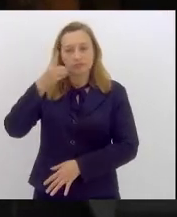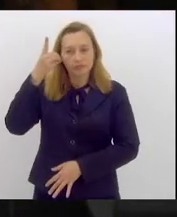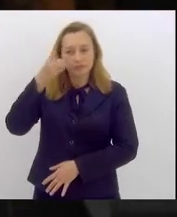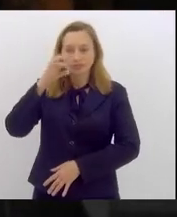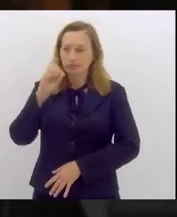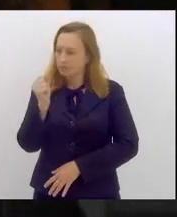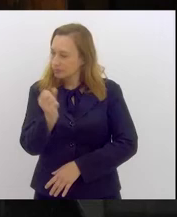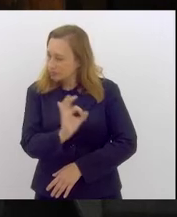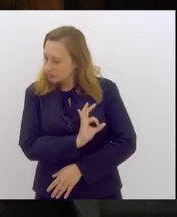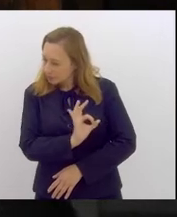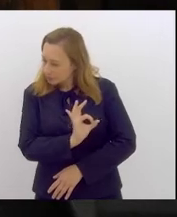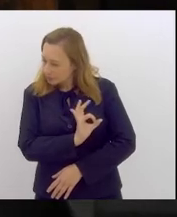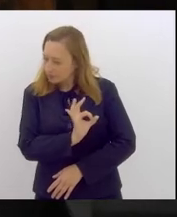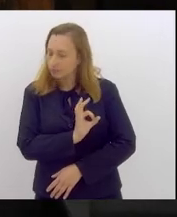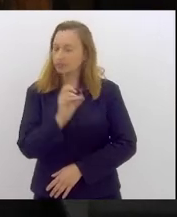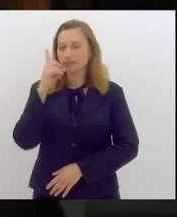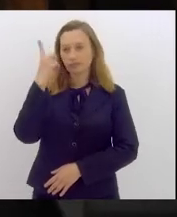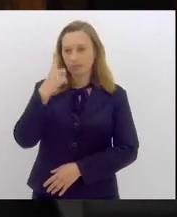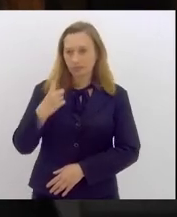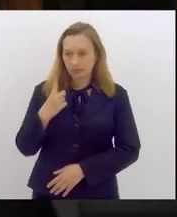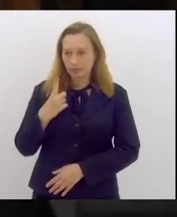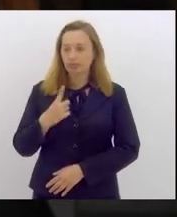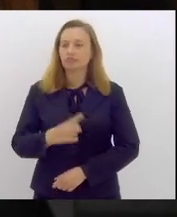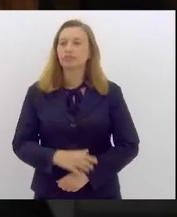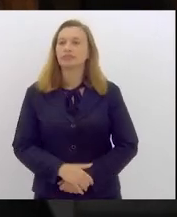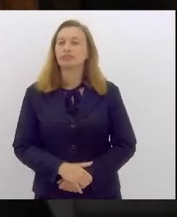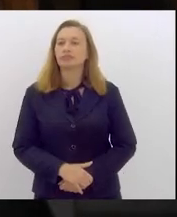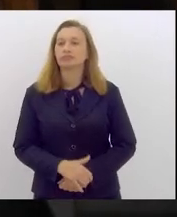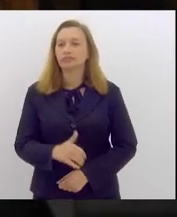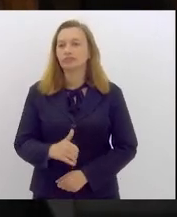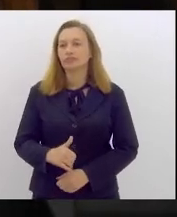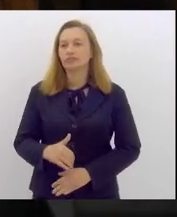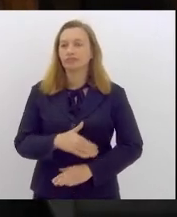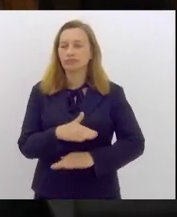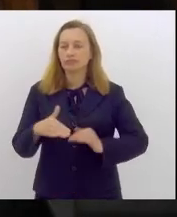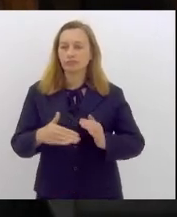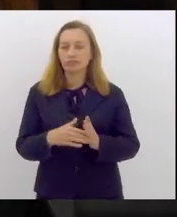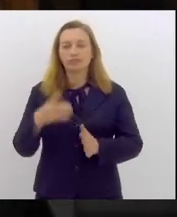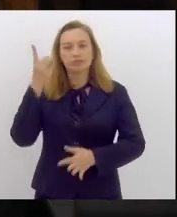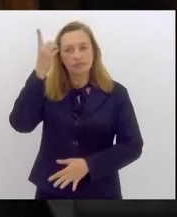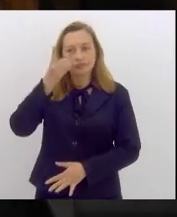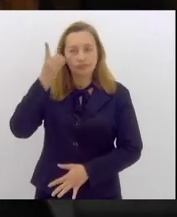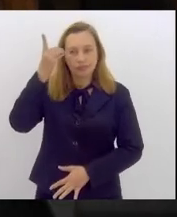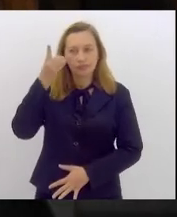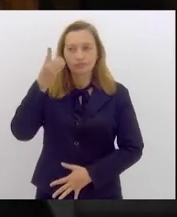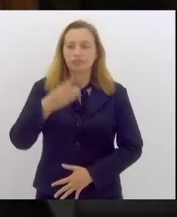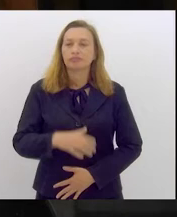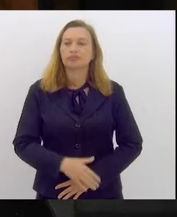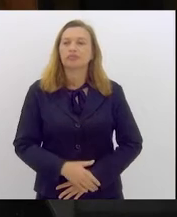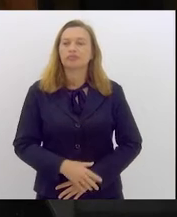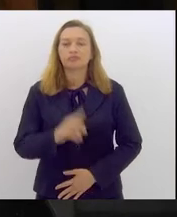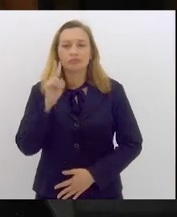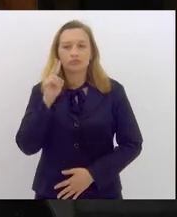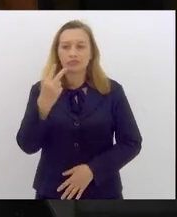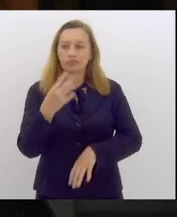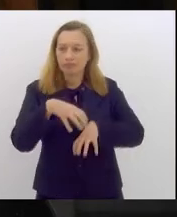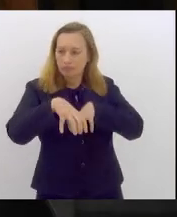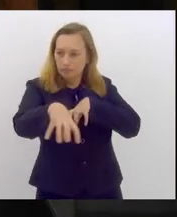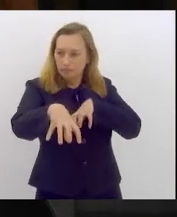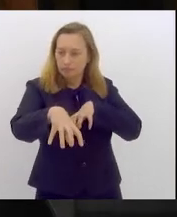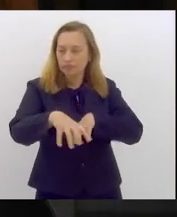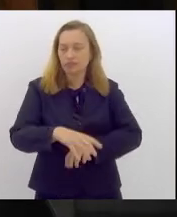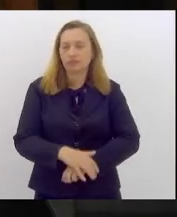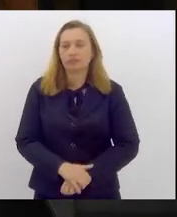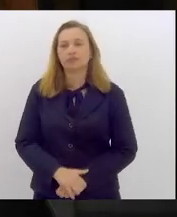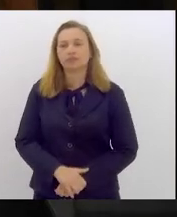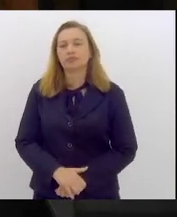Rocha, Dani Monteiro, senhoras e senhores deputados que nos assistem de